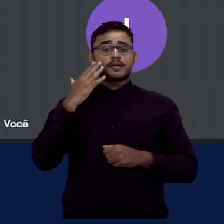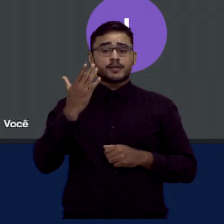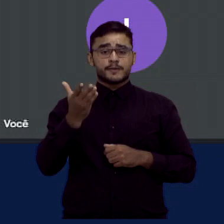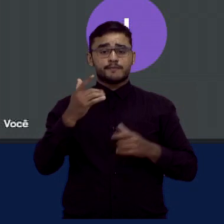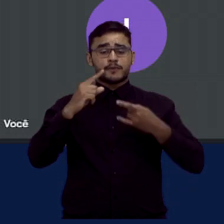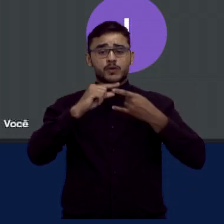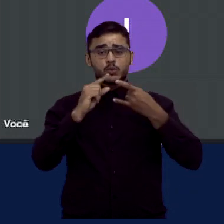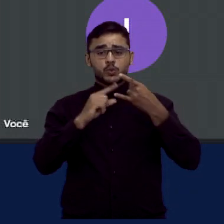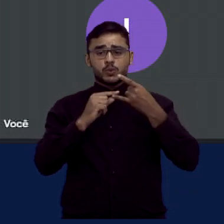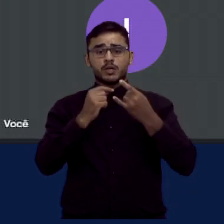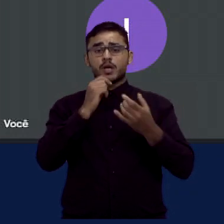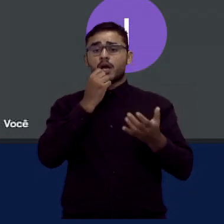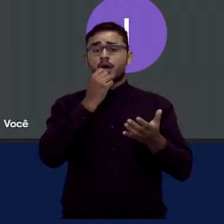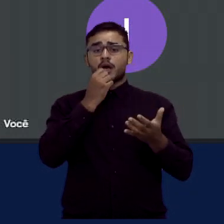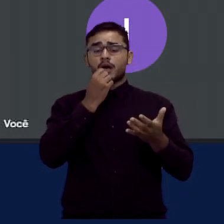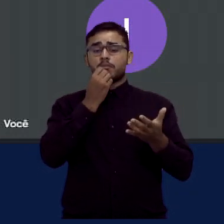Barroso.